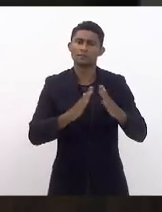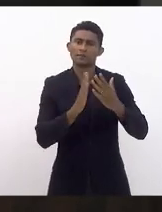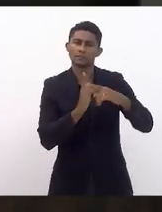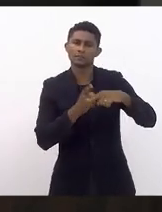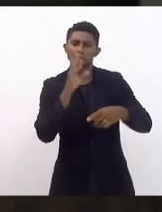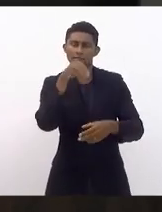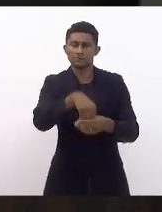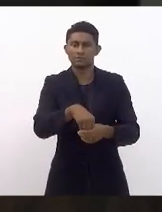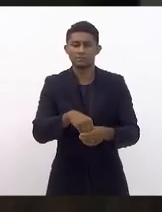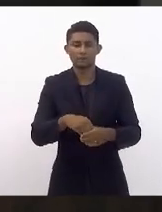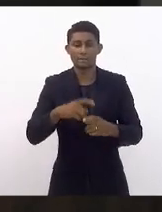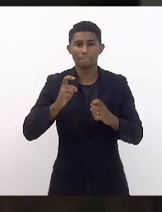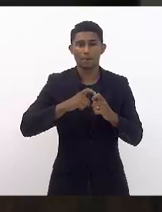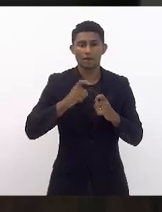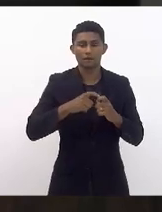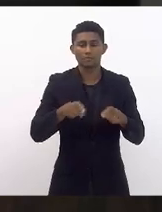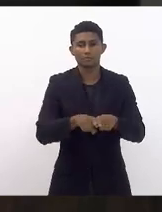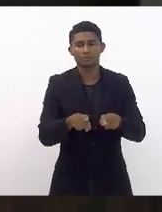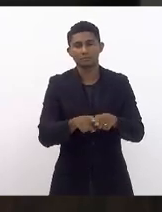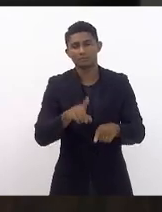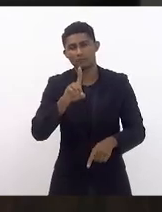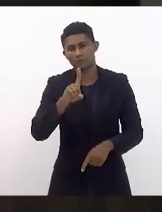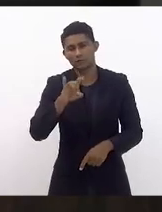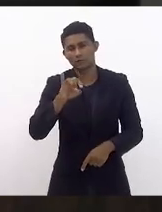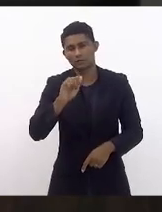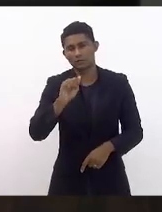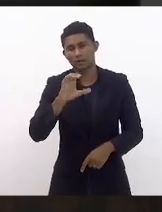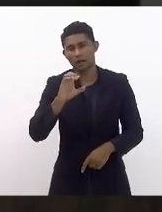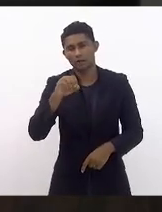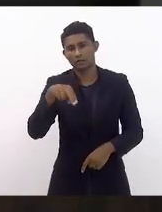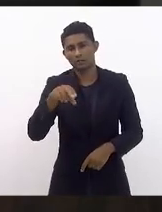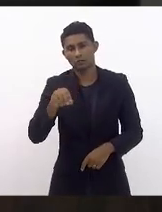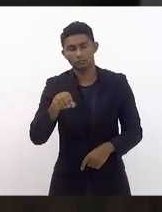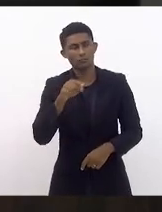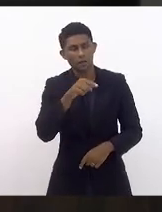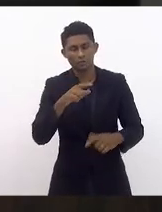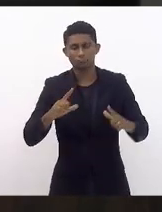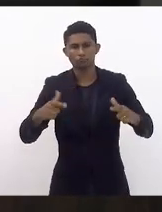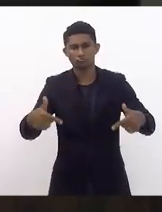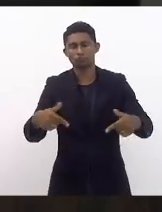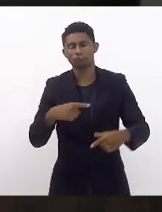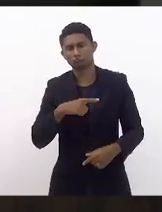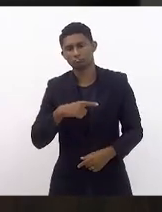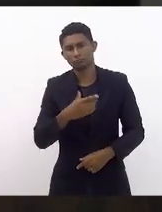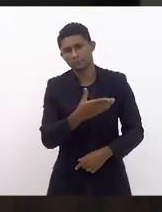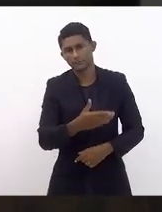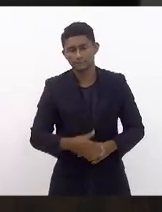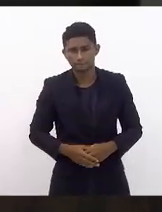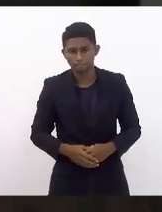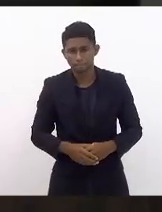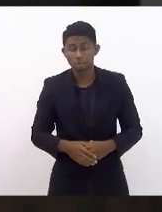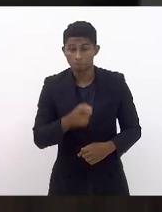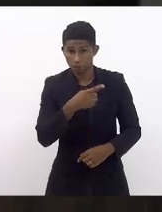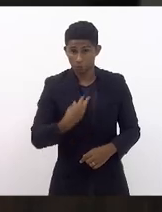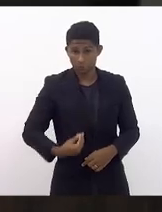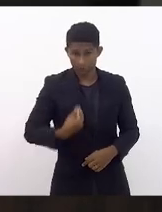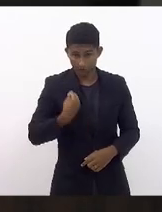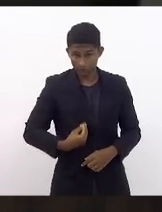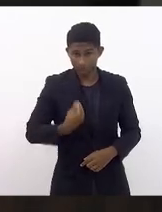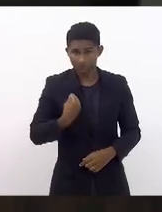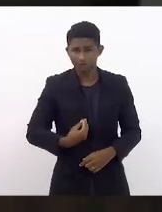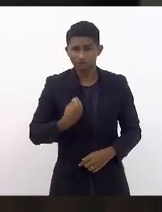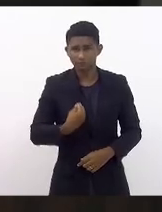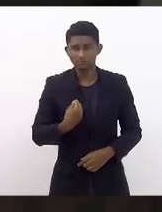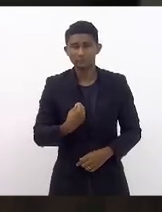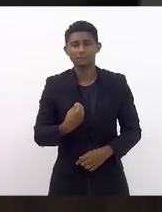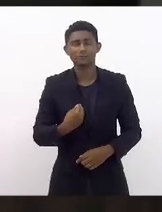diácono e como médico, auxiliando em diversas frentes do trabalho ao longo da vida. Seu remédio na vida para toda e